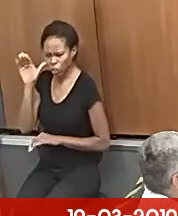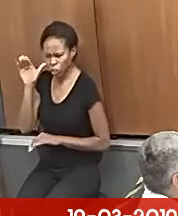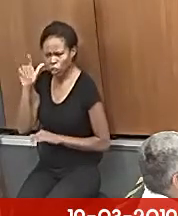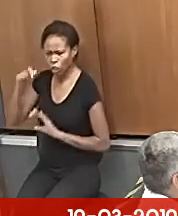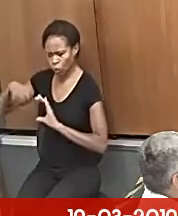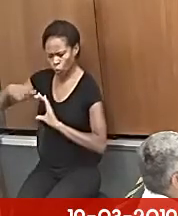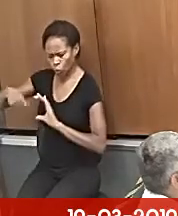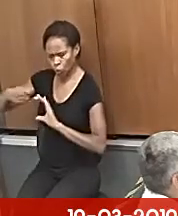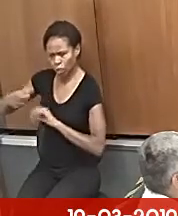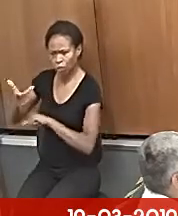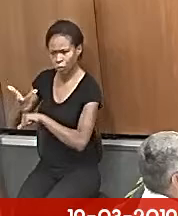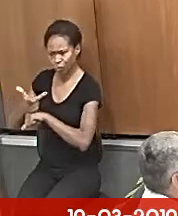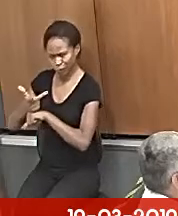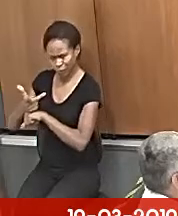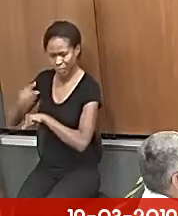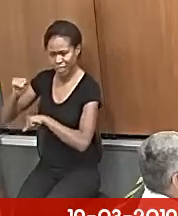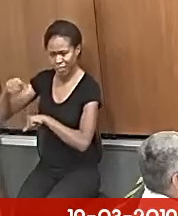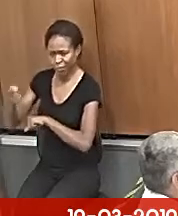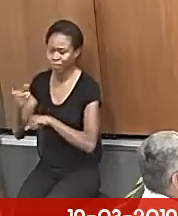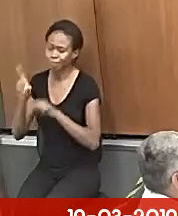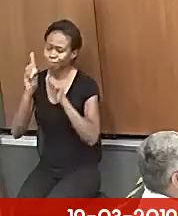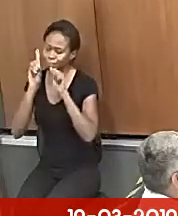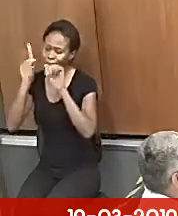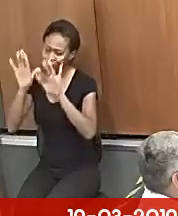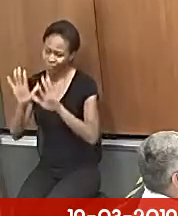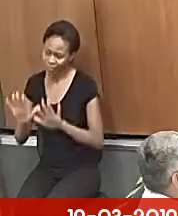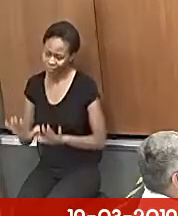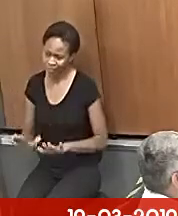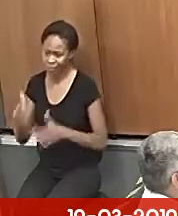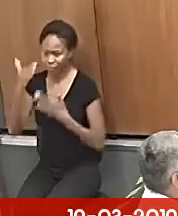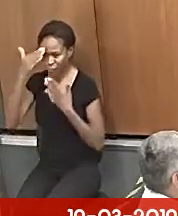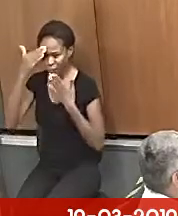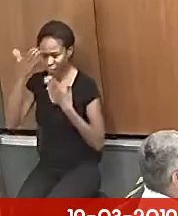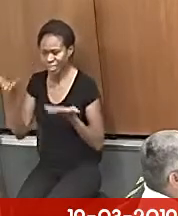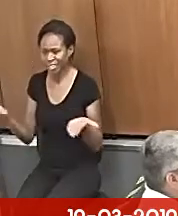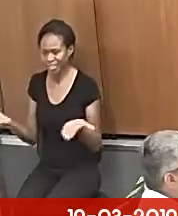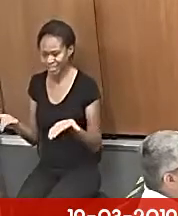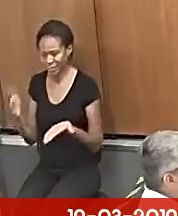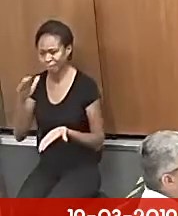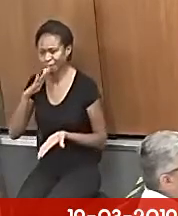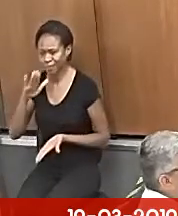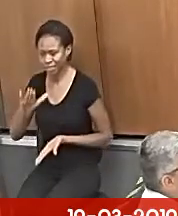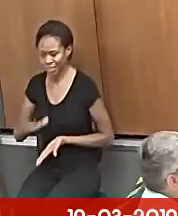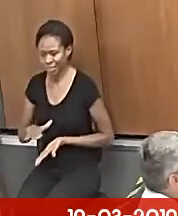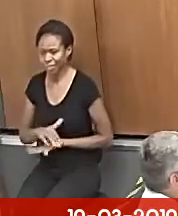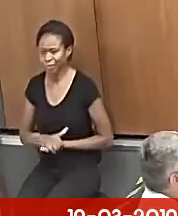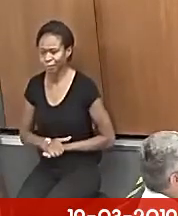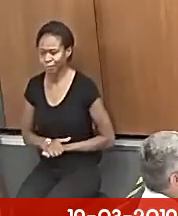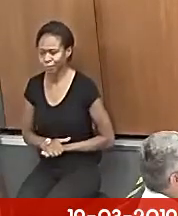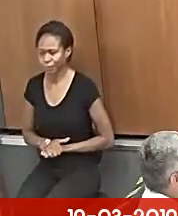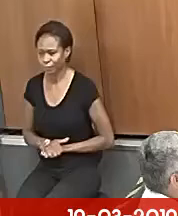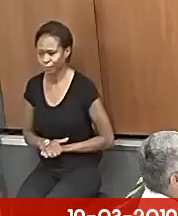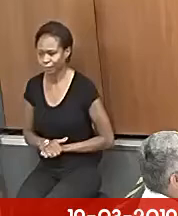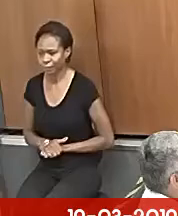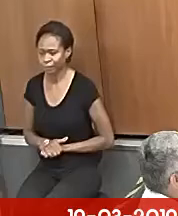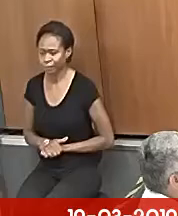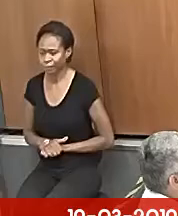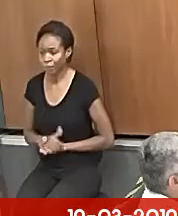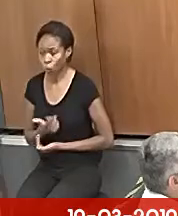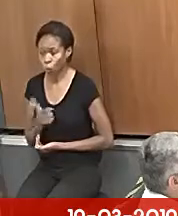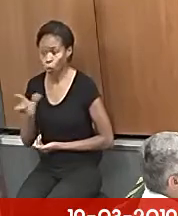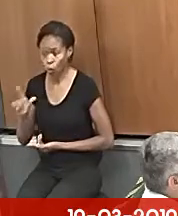vídeo a cada pronunciamento em deus abençoe muito obrigado por essa tese do presidente é pela ordem deputado josé